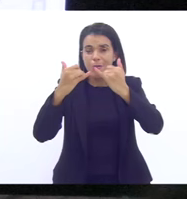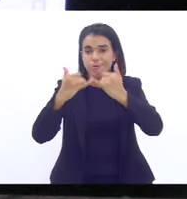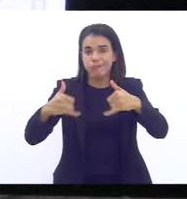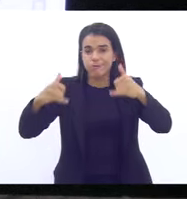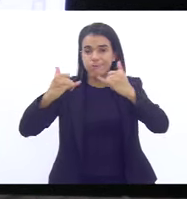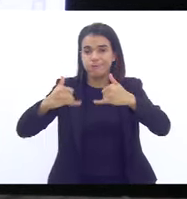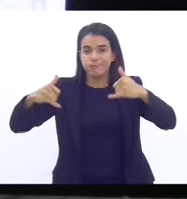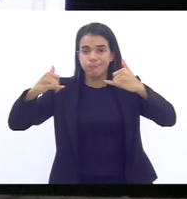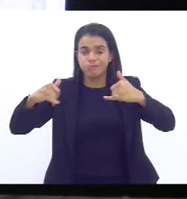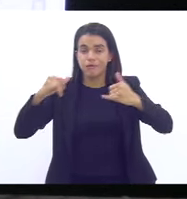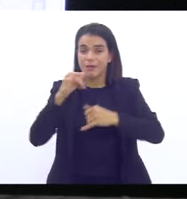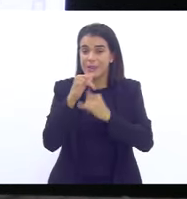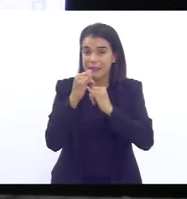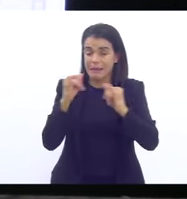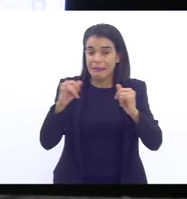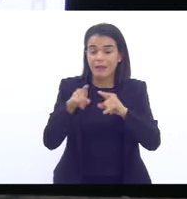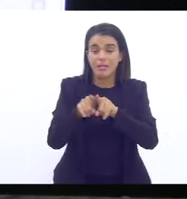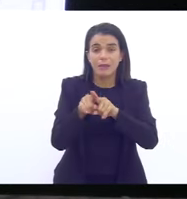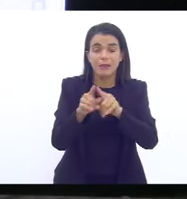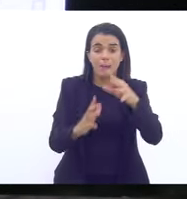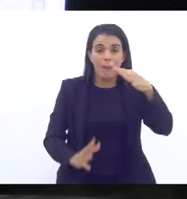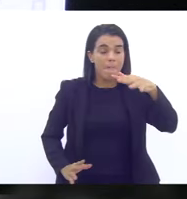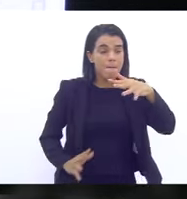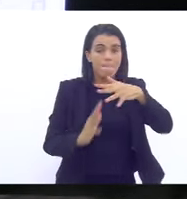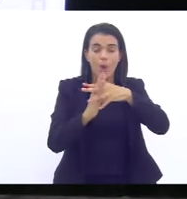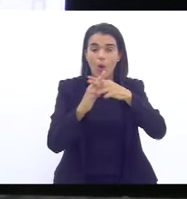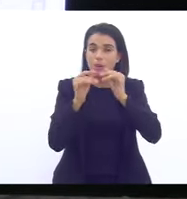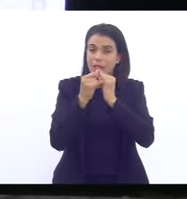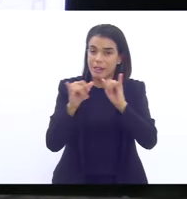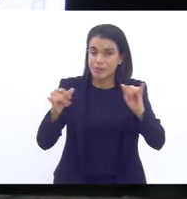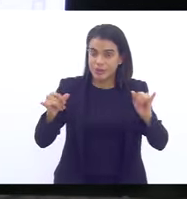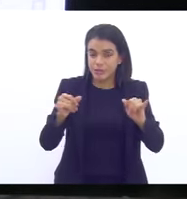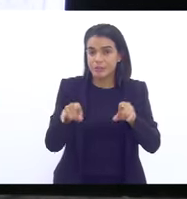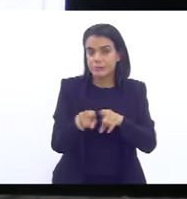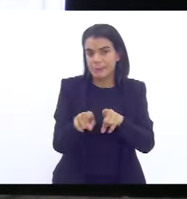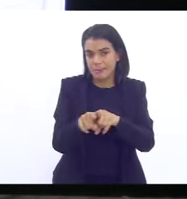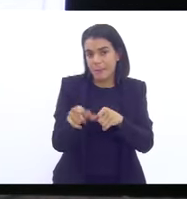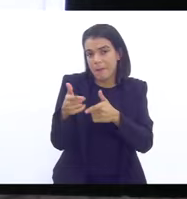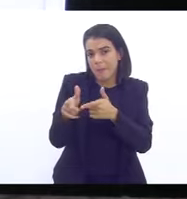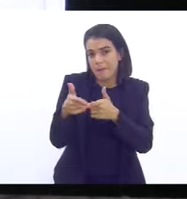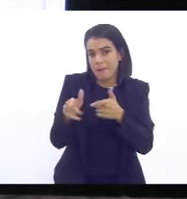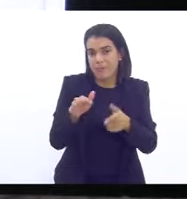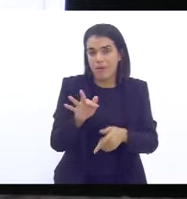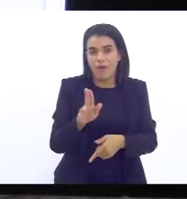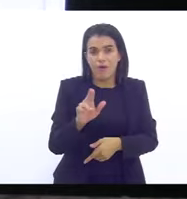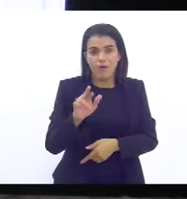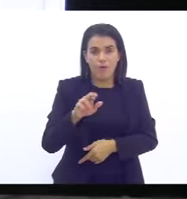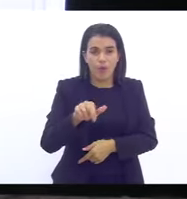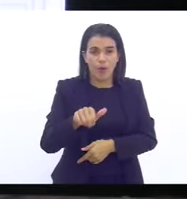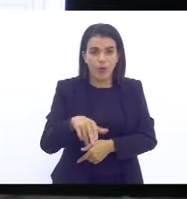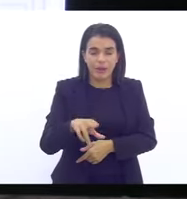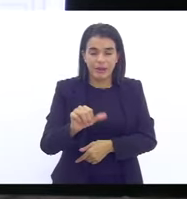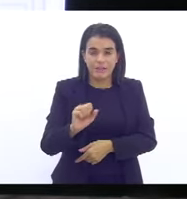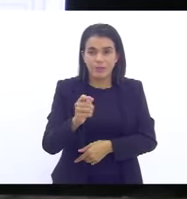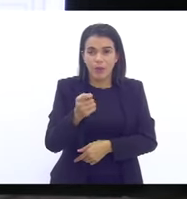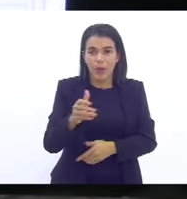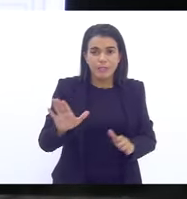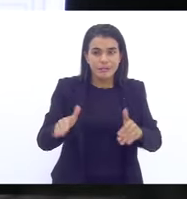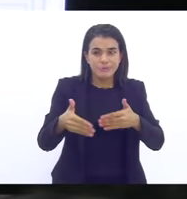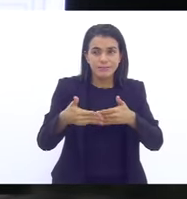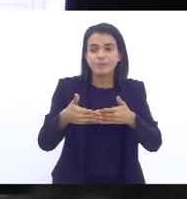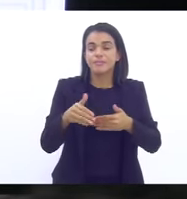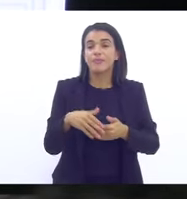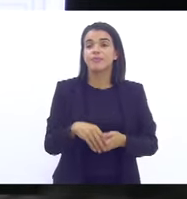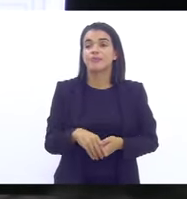foram ocasionados aí sobre carga de rede nesses últimos dias e os problemas de Furnas, né? E já para ir finalizando,